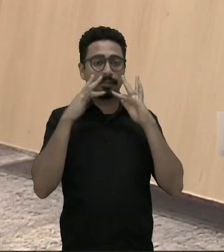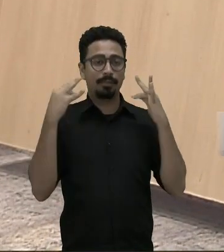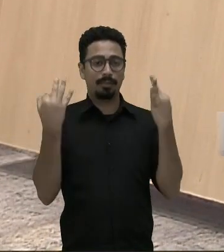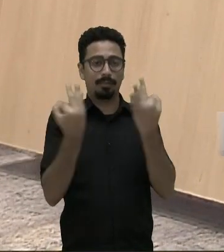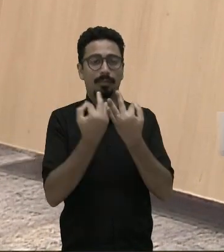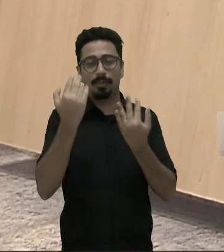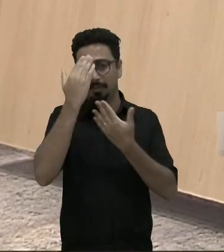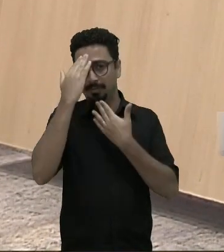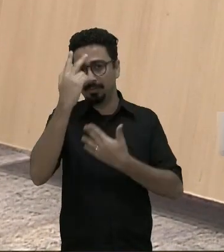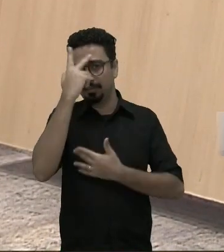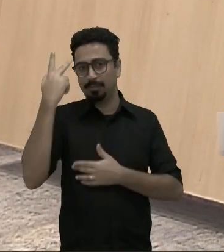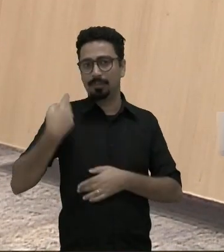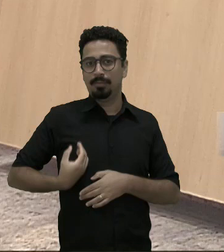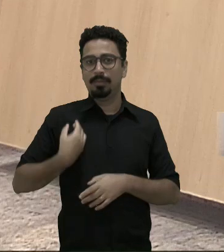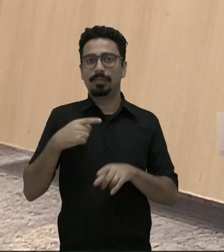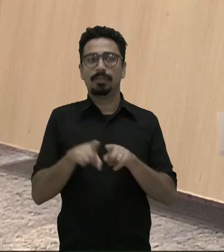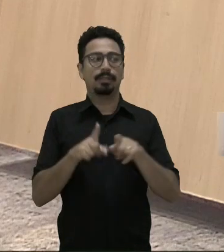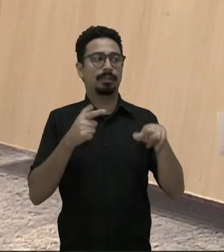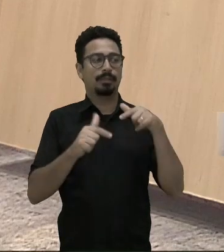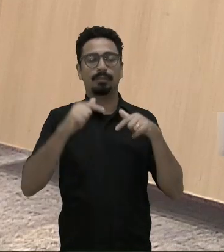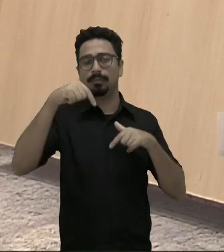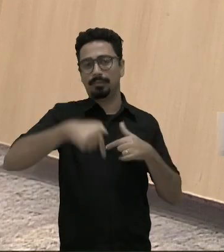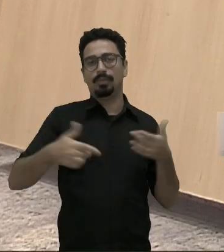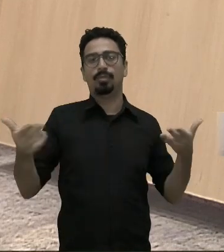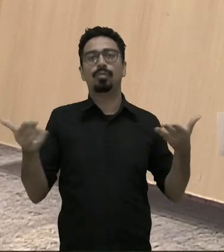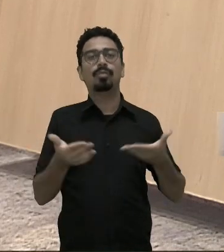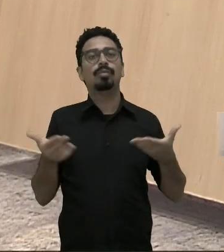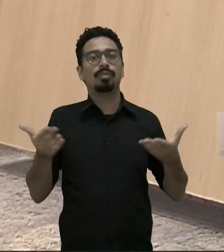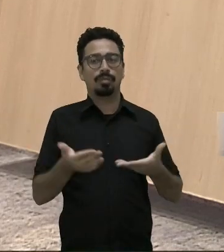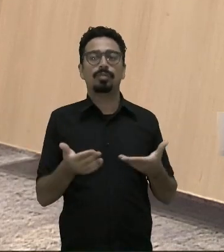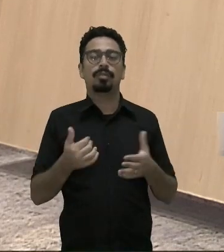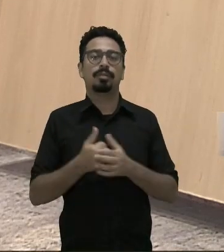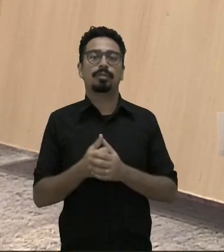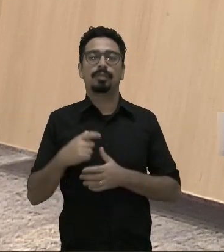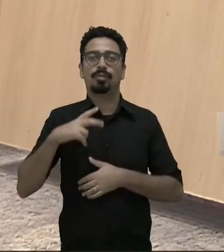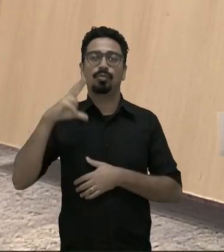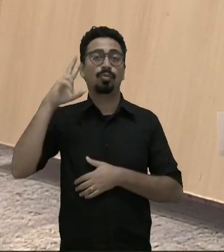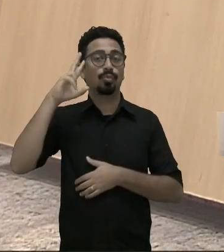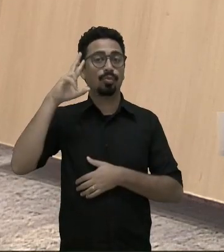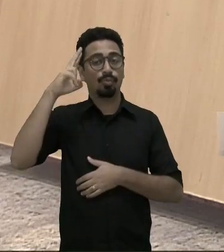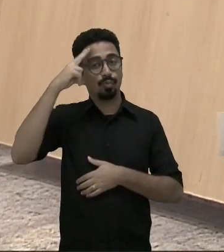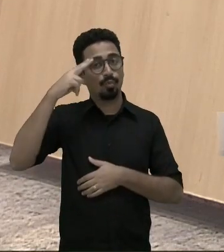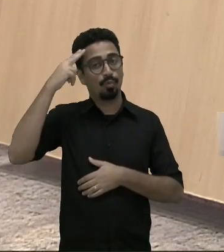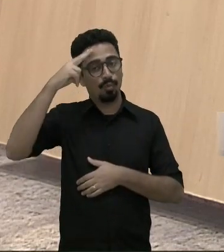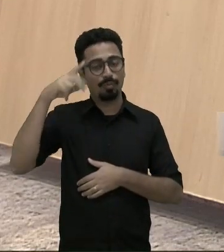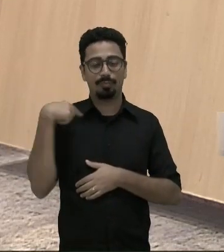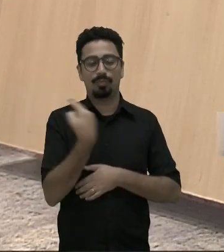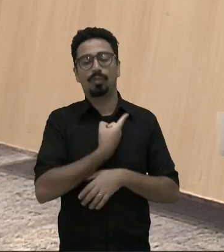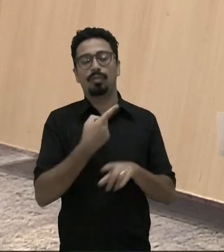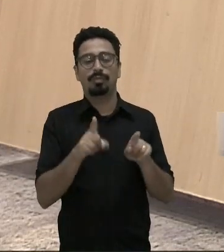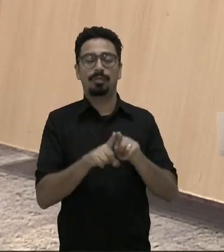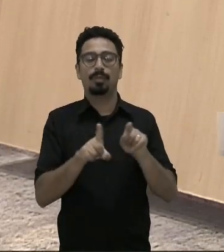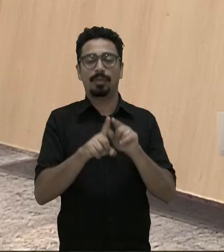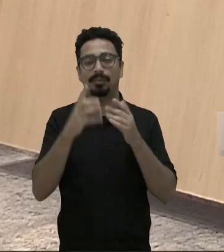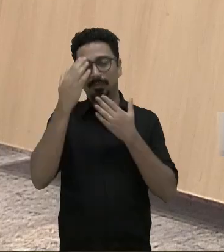hoje. Serve de casa para estar realizando um sonho que eu acho que é de todos nós. Muito obrigado.